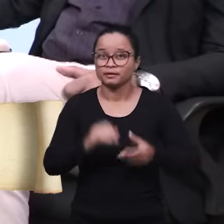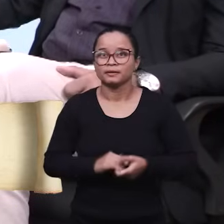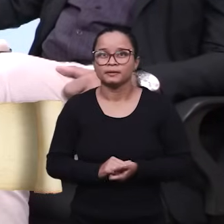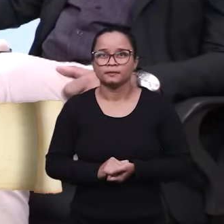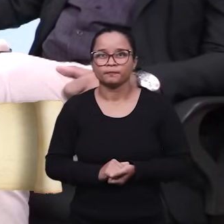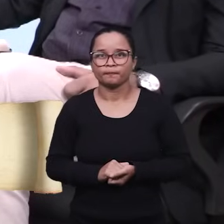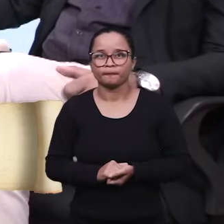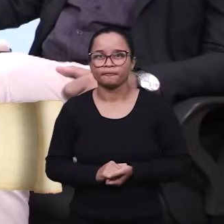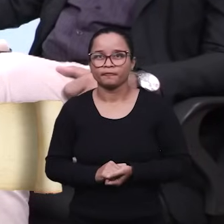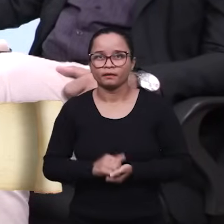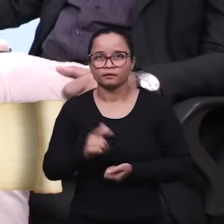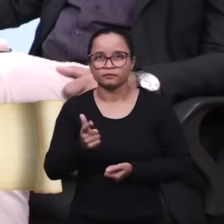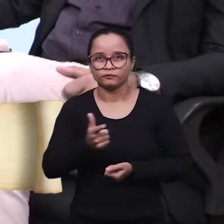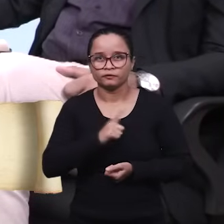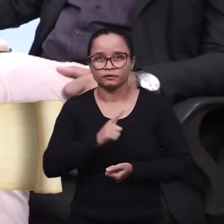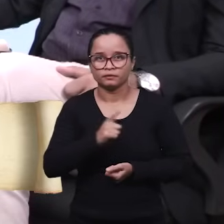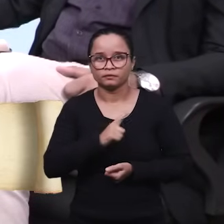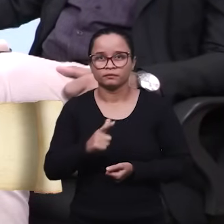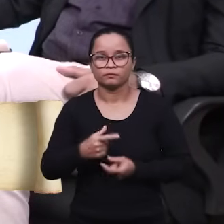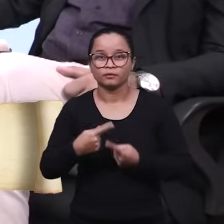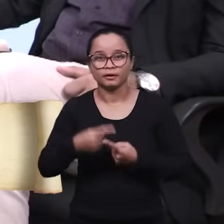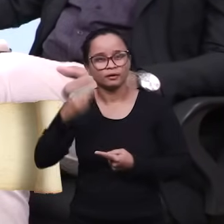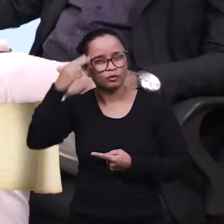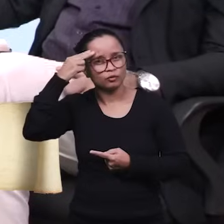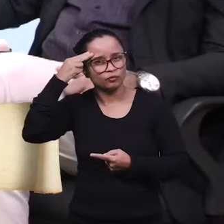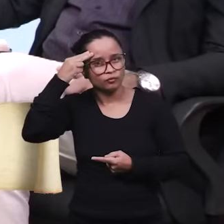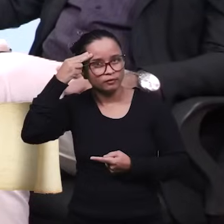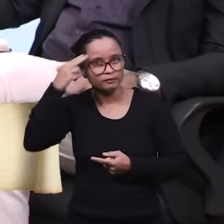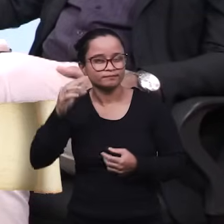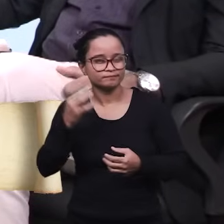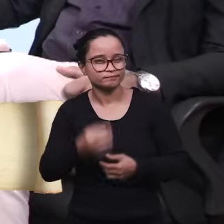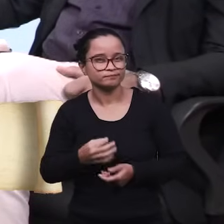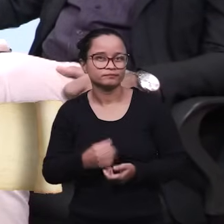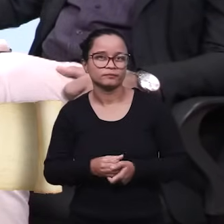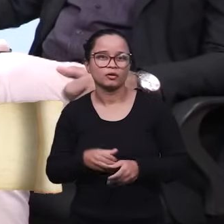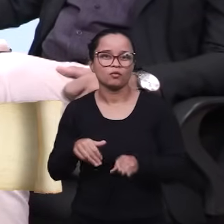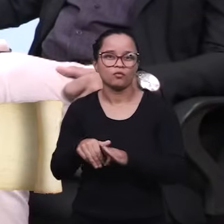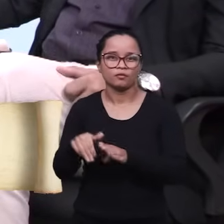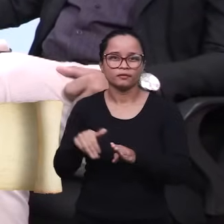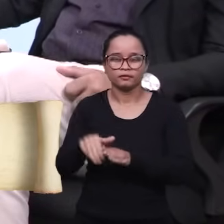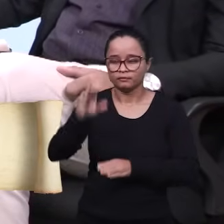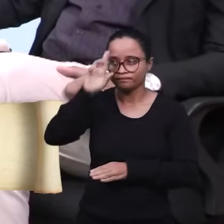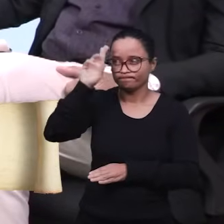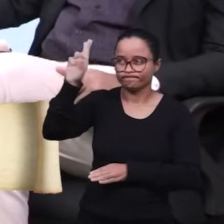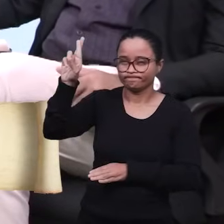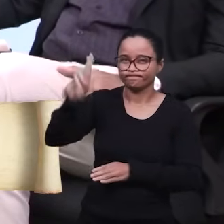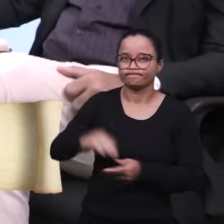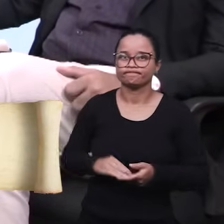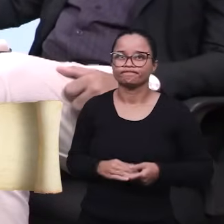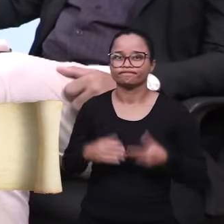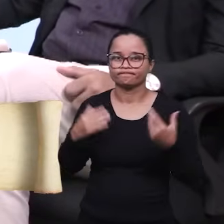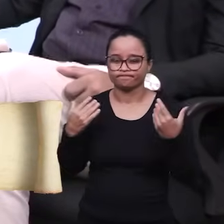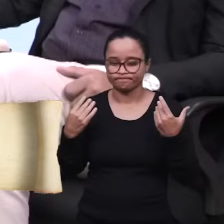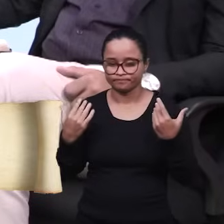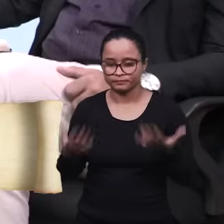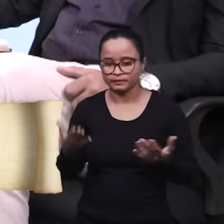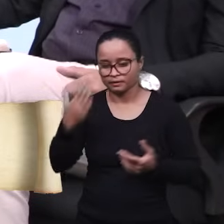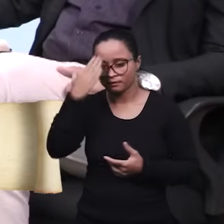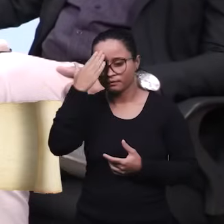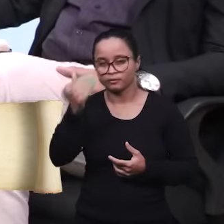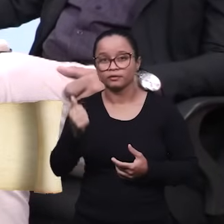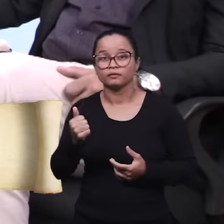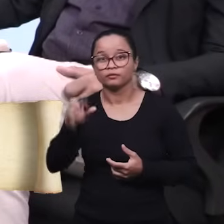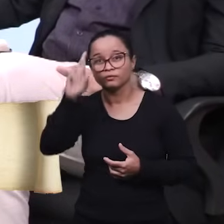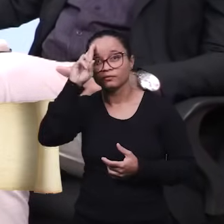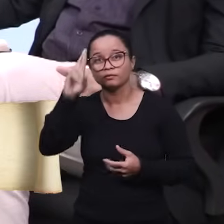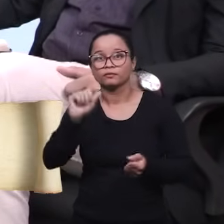eles estavam ali por um sonho, né? Por uma orientação do Senhor. Então, eles sabiam que o Senhor estava naquele